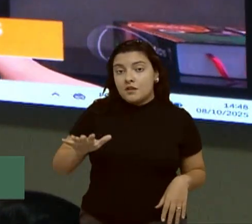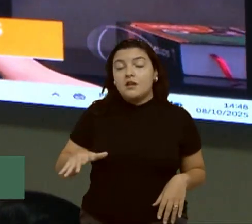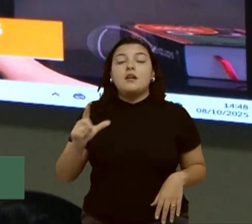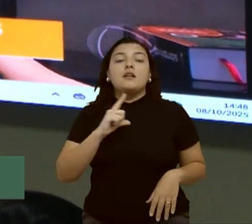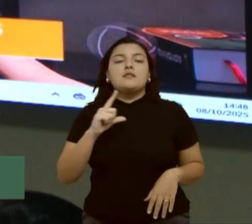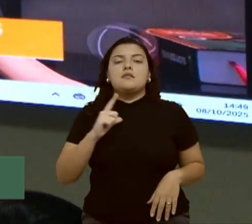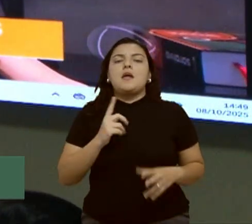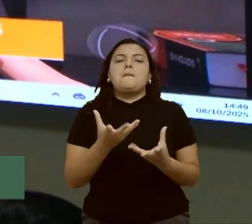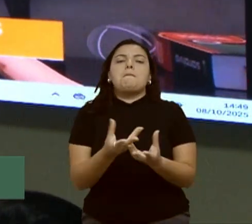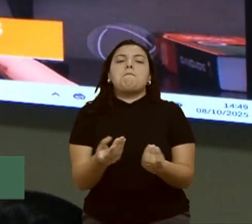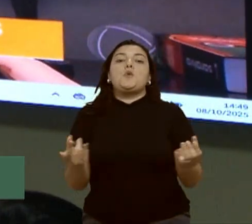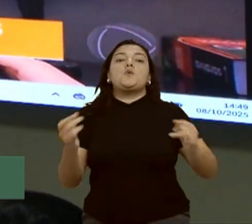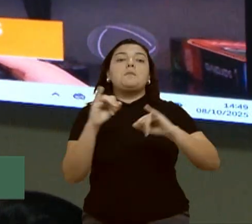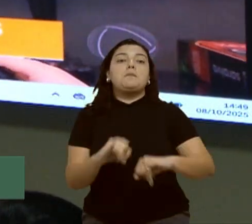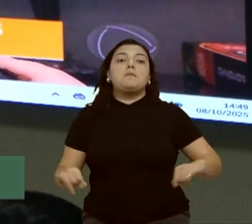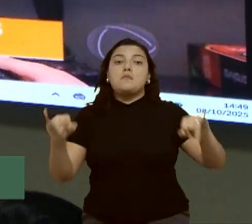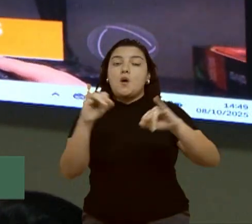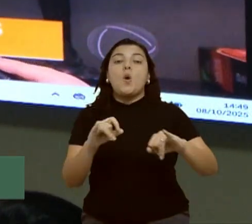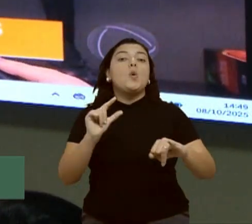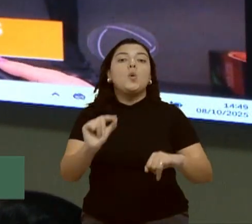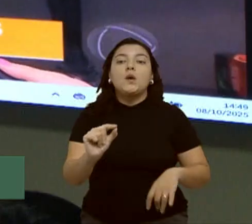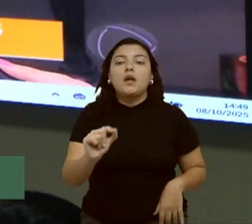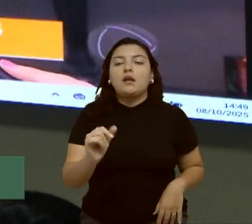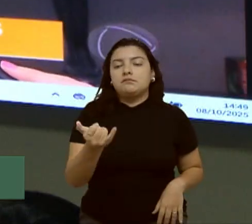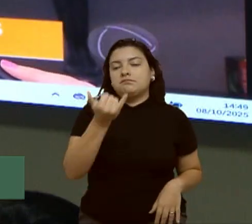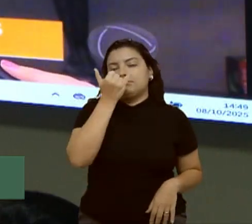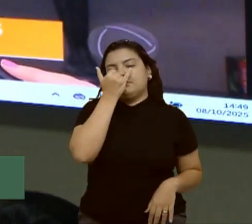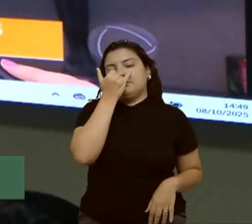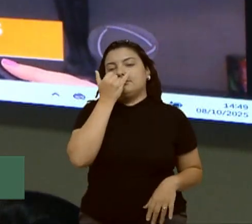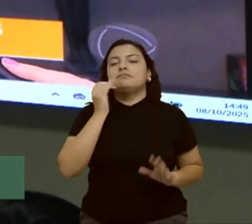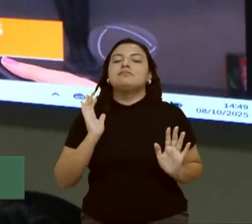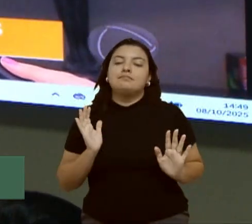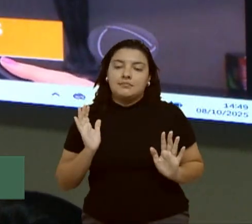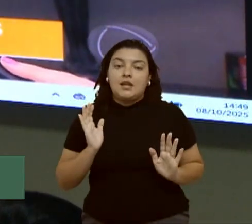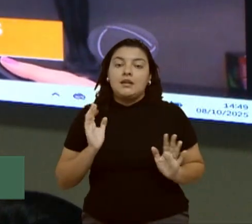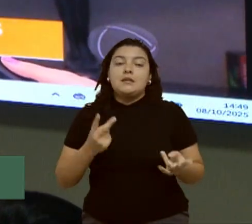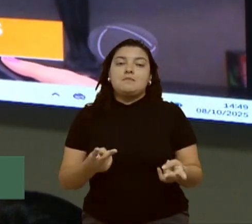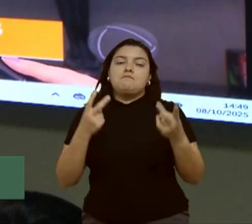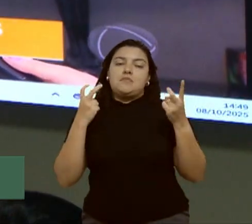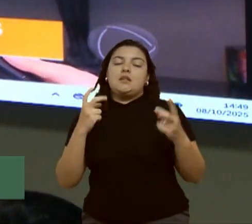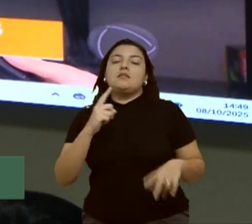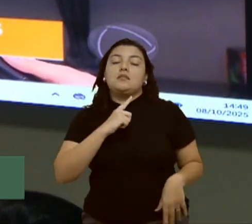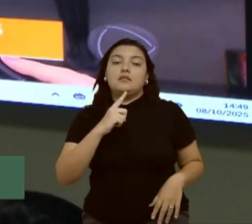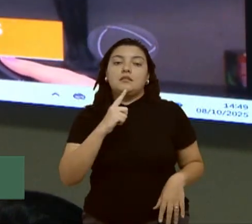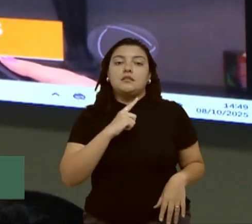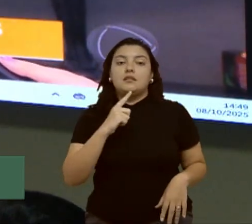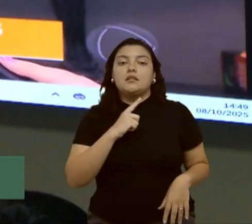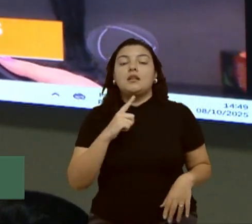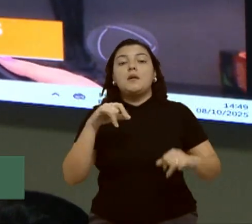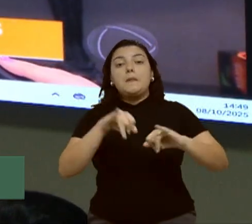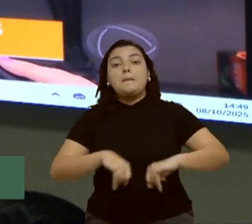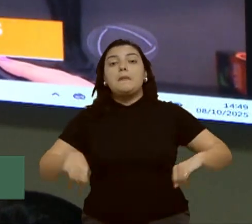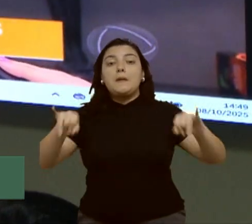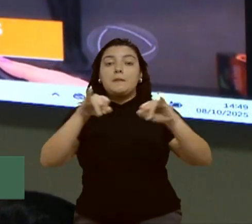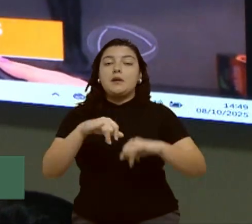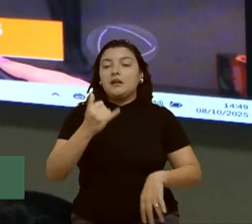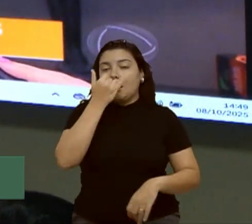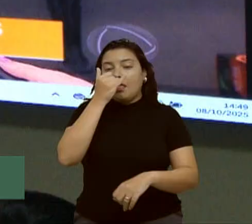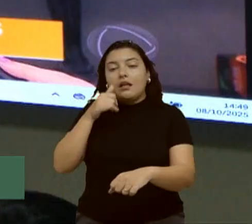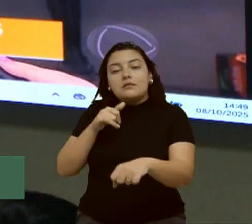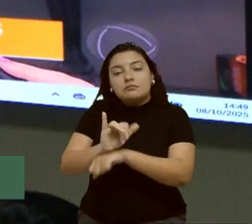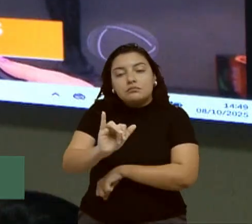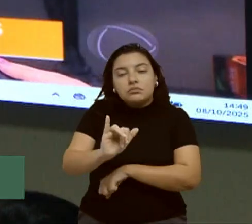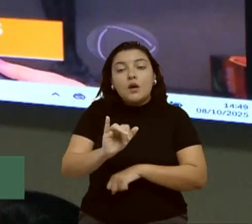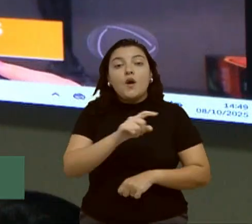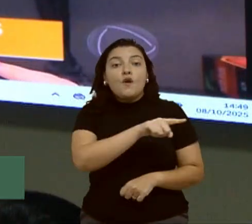existem muitas propagandas enganosas. E se você observar, o CDC diz que propaganda enganosa é aquela que